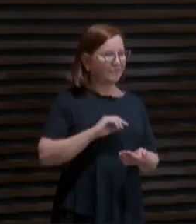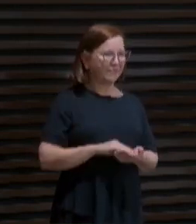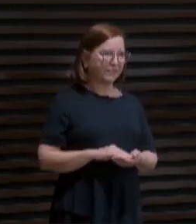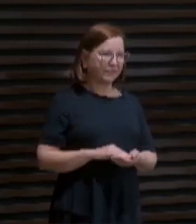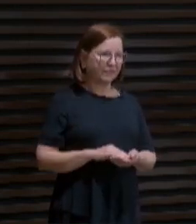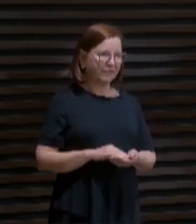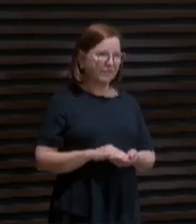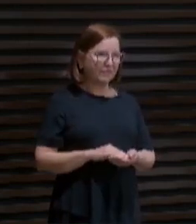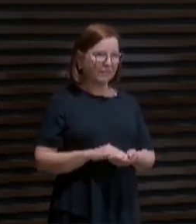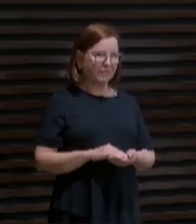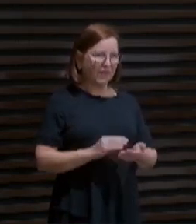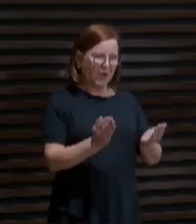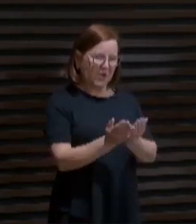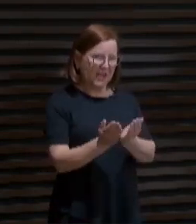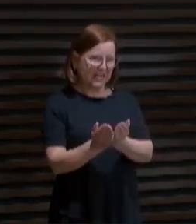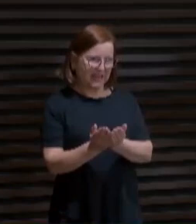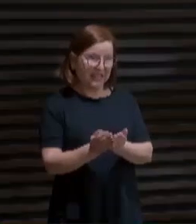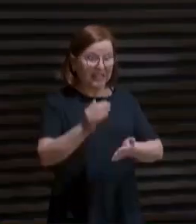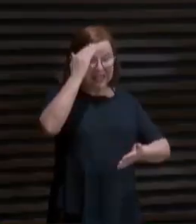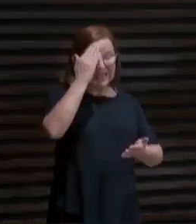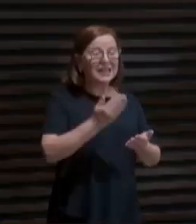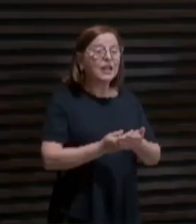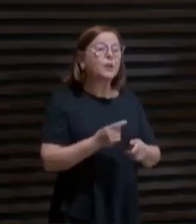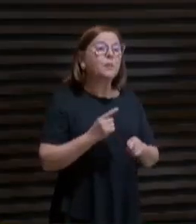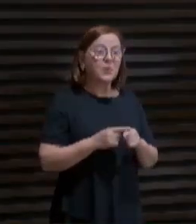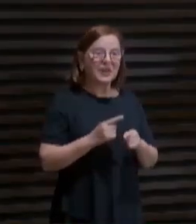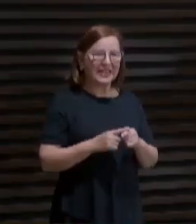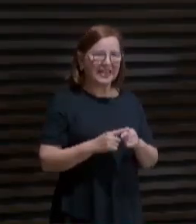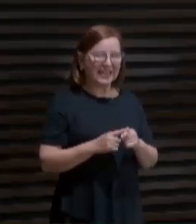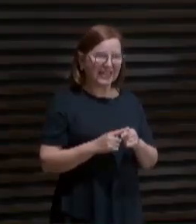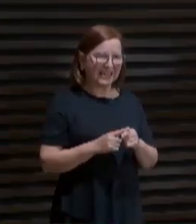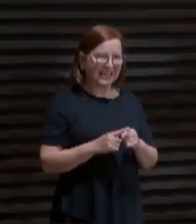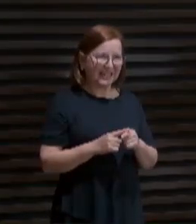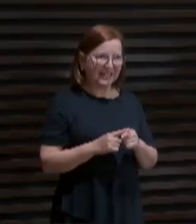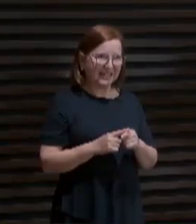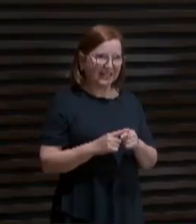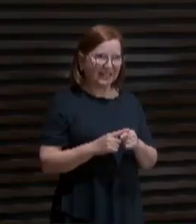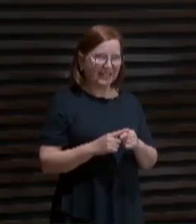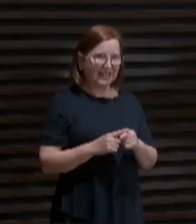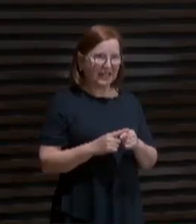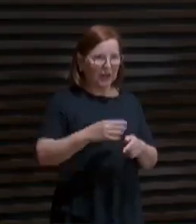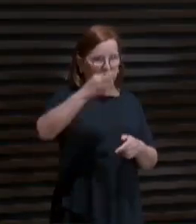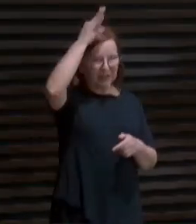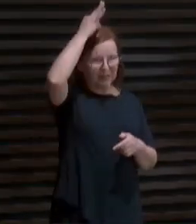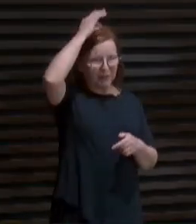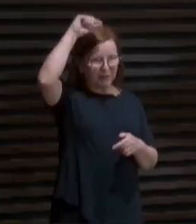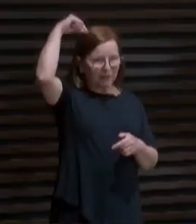Os crentes creem porque foram convertidos pelo Espírito Santo.